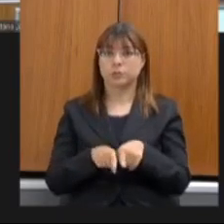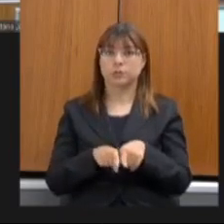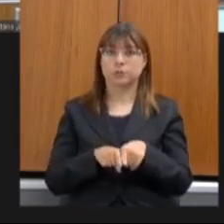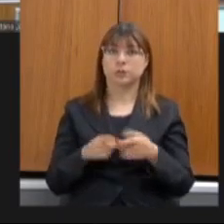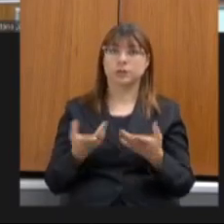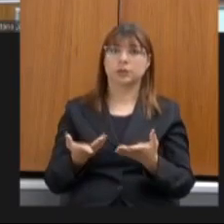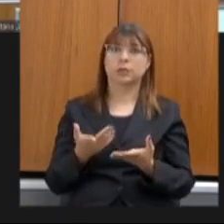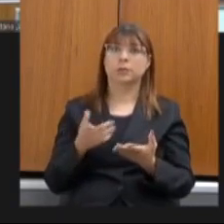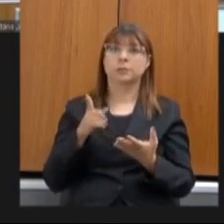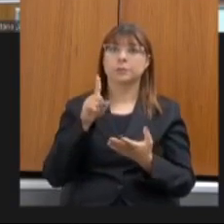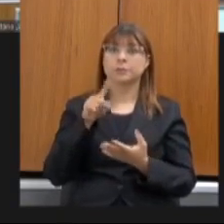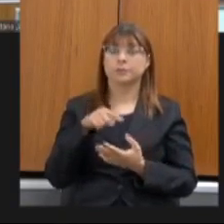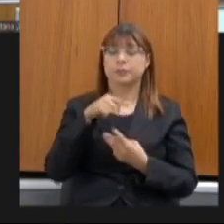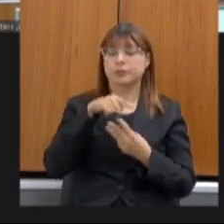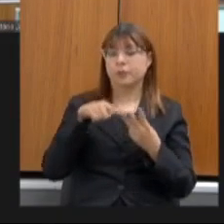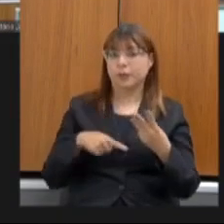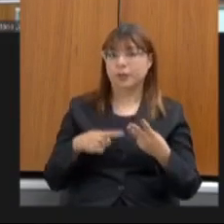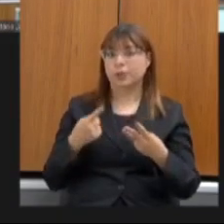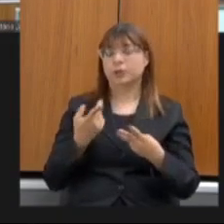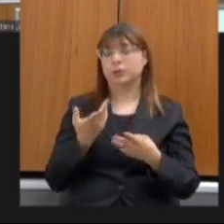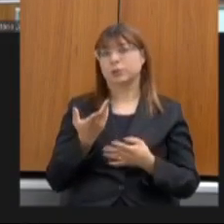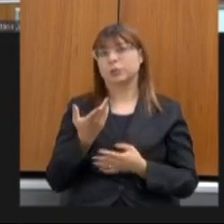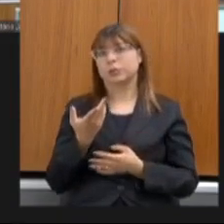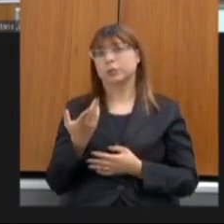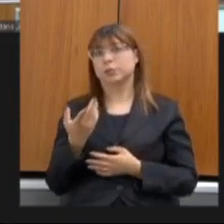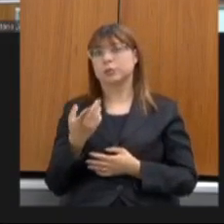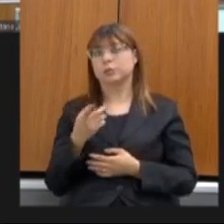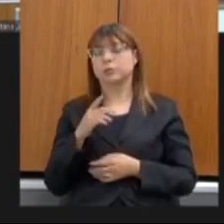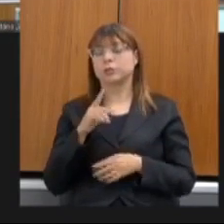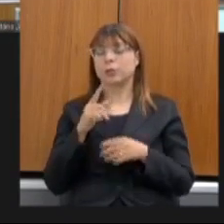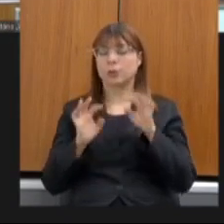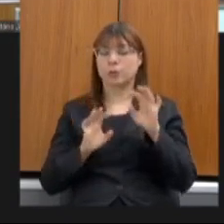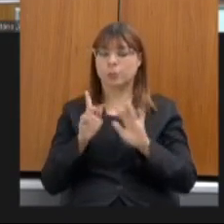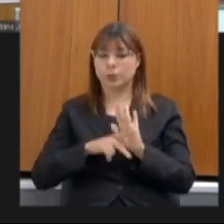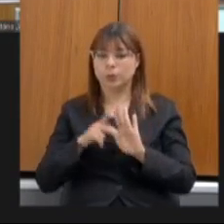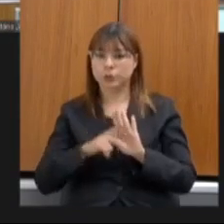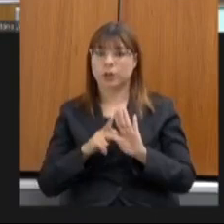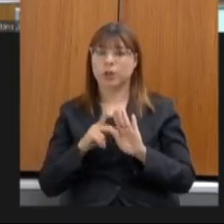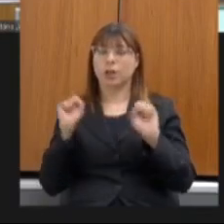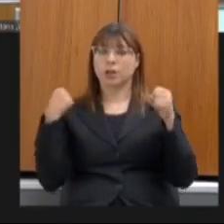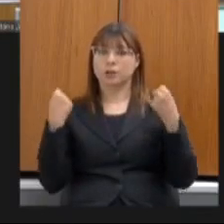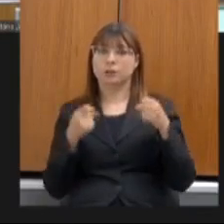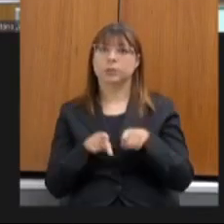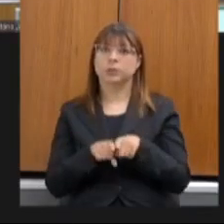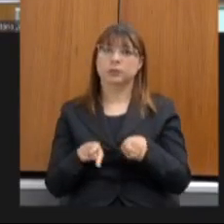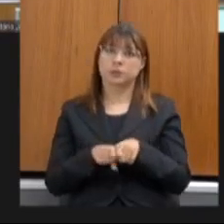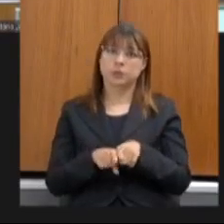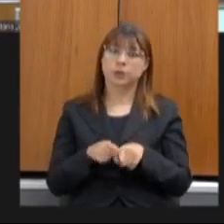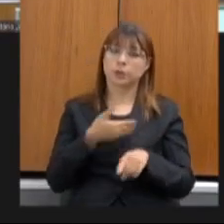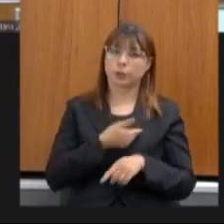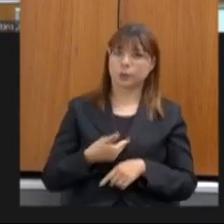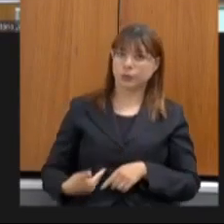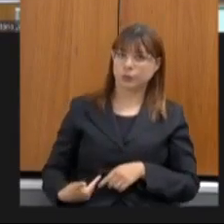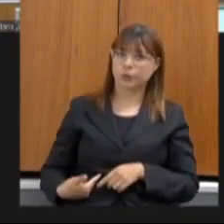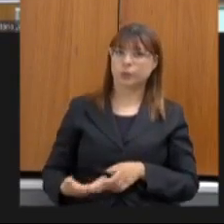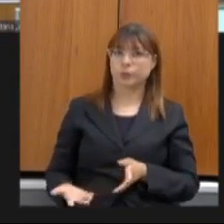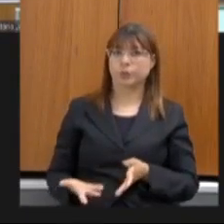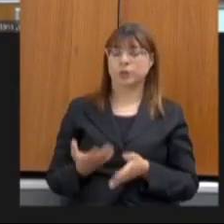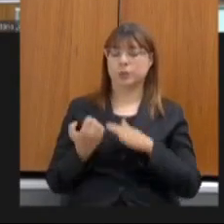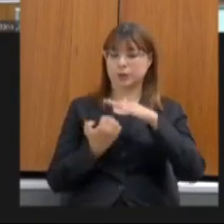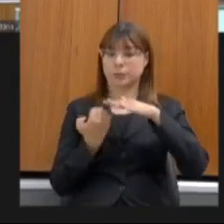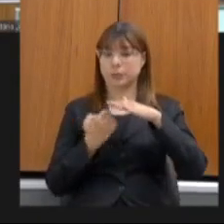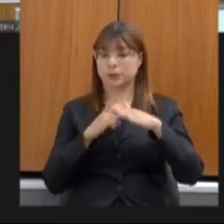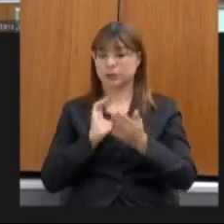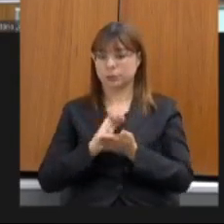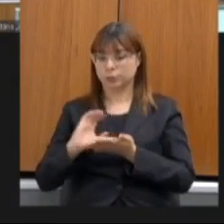é uma forma de juntar né projeto de empresas academia e governo em que a empresa coloca uma